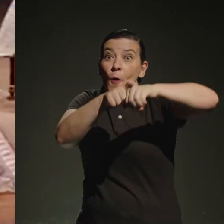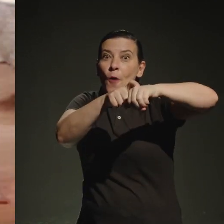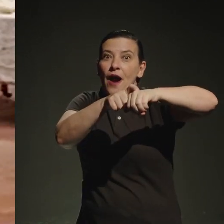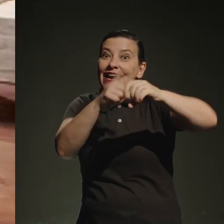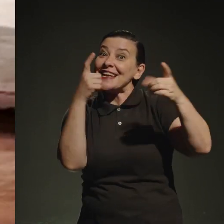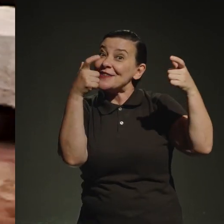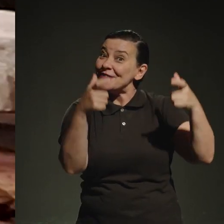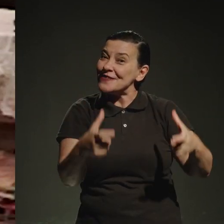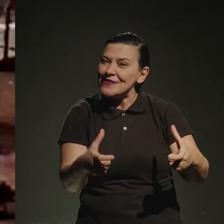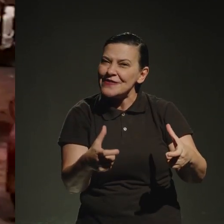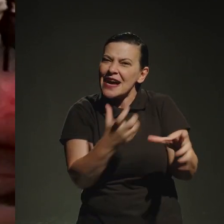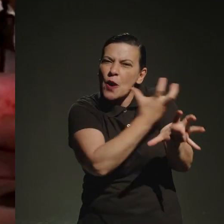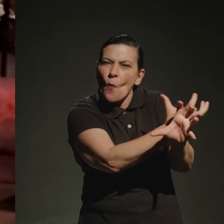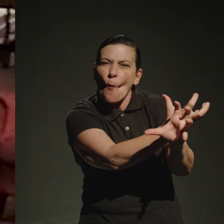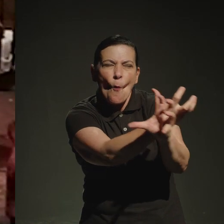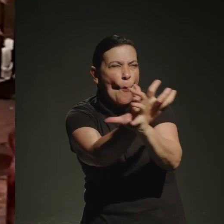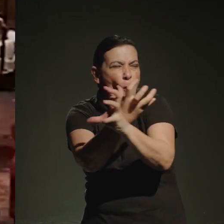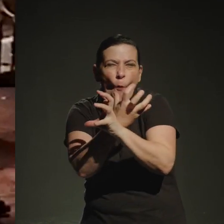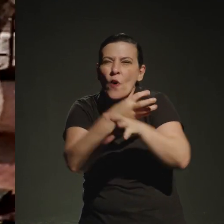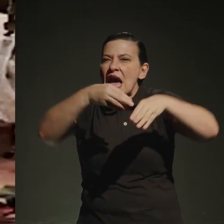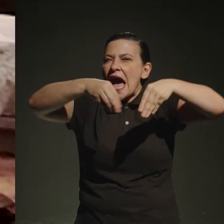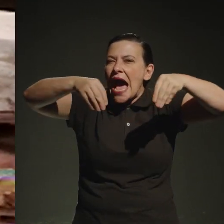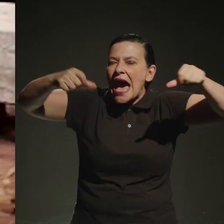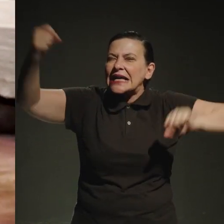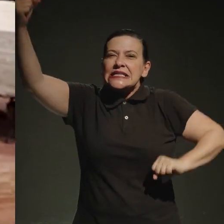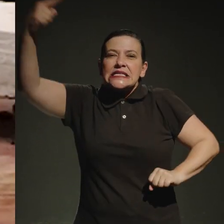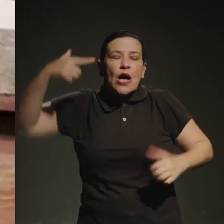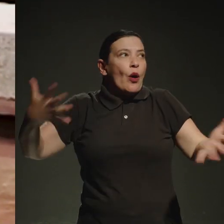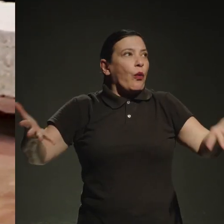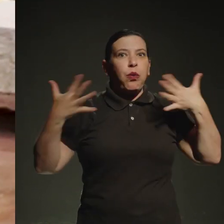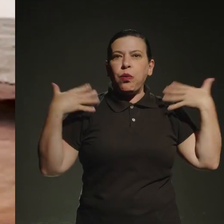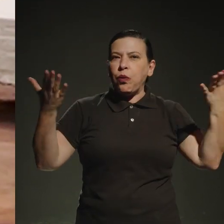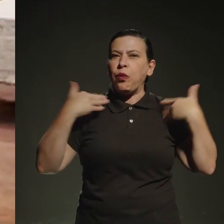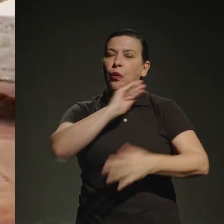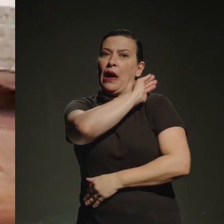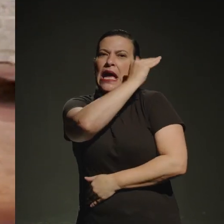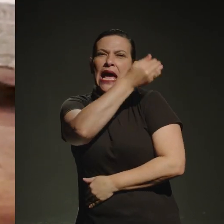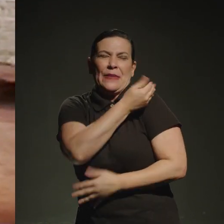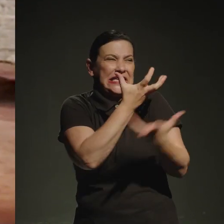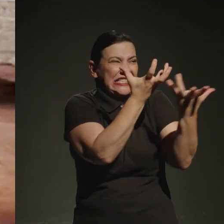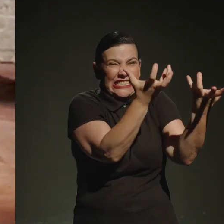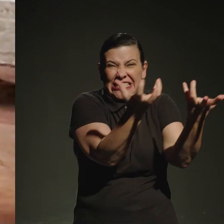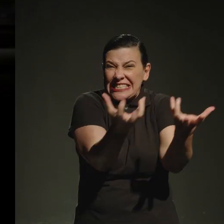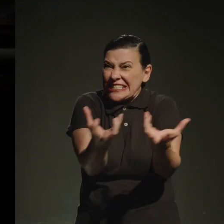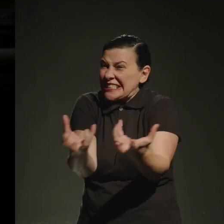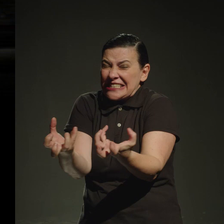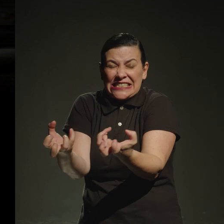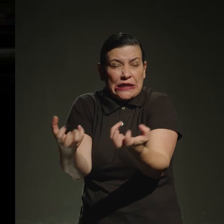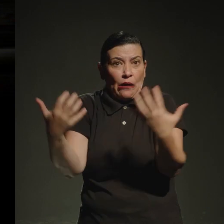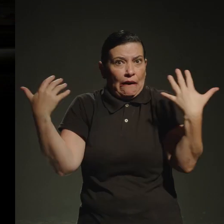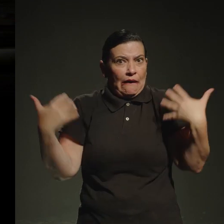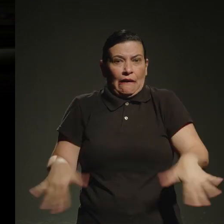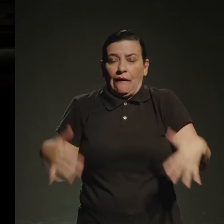calor, muita seca. Nossa, acho que sempre me deu. O ator pega uma garrafa de água ao lado e bebe. E depois ele